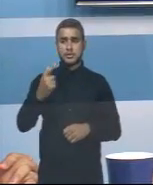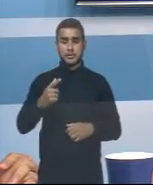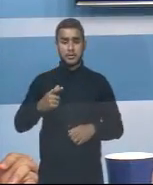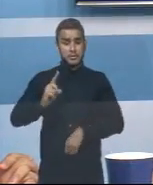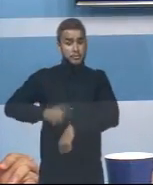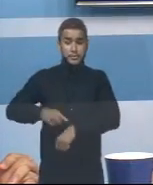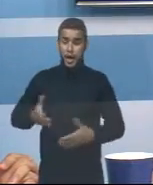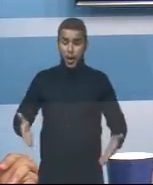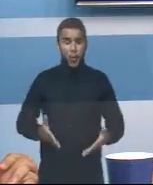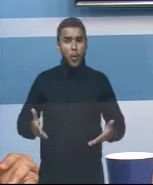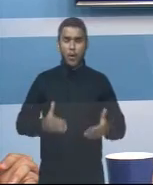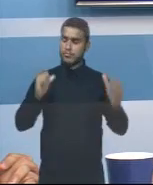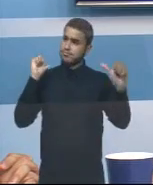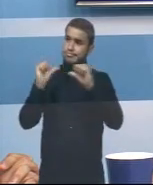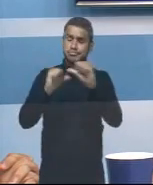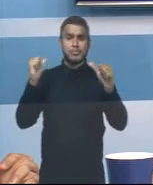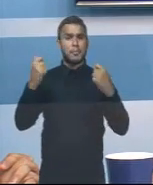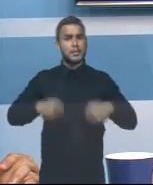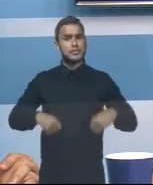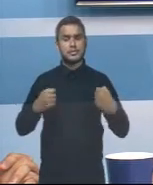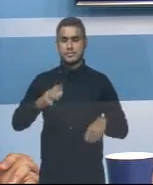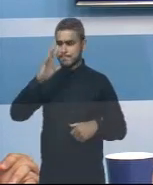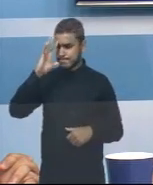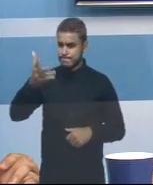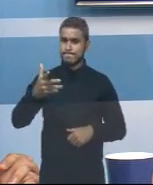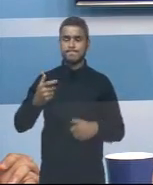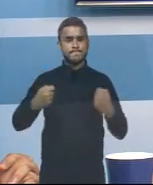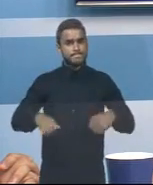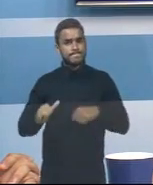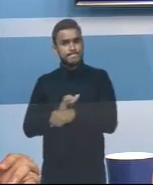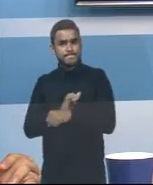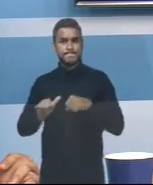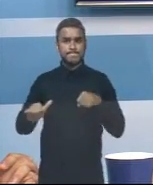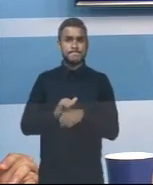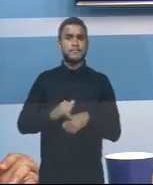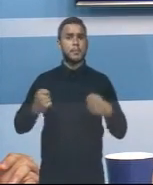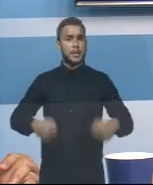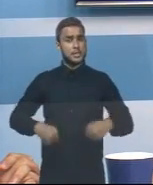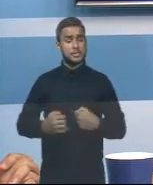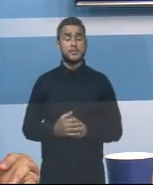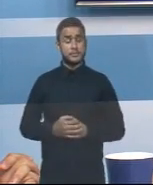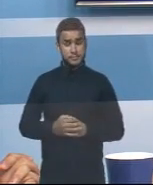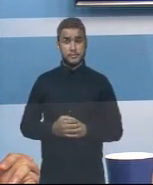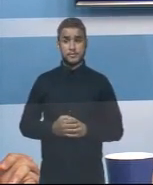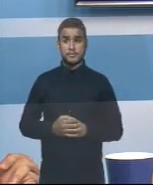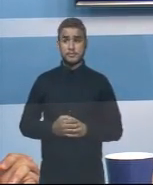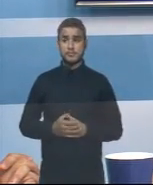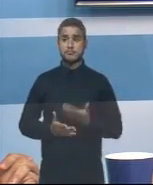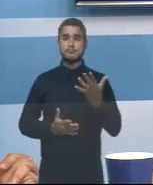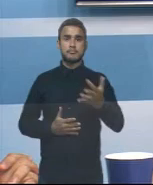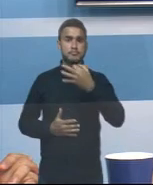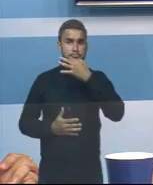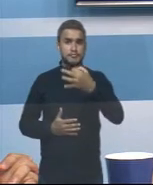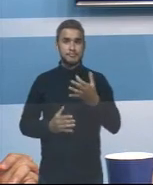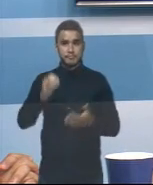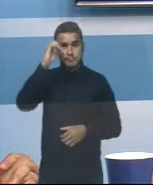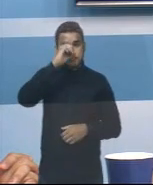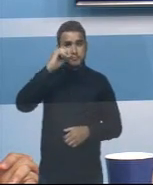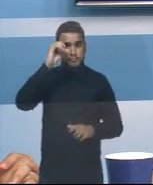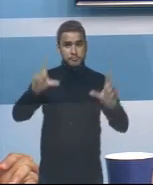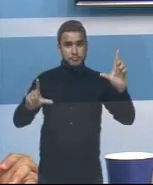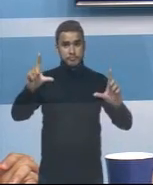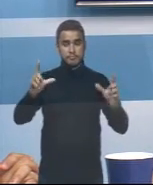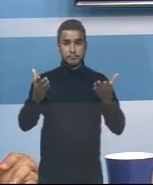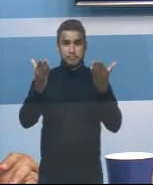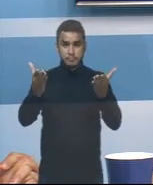profiláticas, urgentes, imediatas e eficazes para combater. Claro. Com essas colocações, finalizamos mais uma edição do